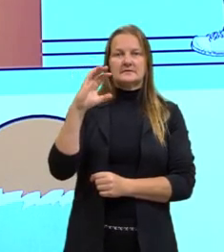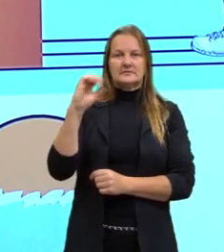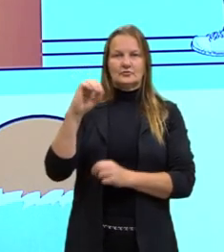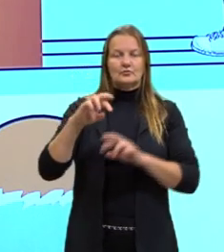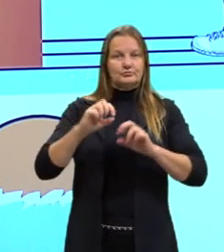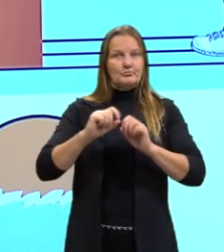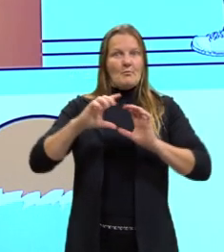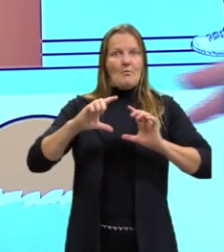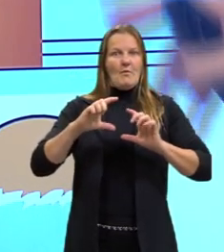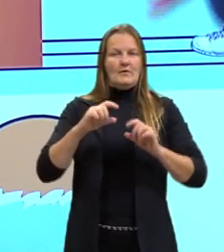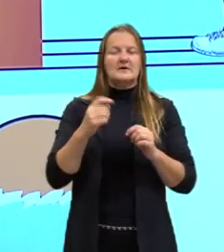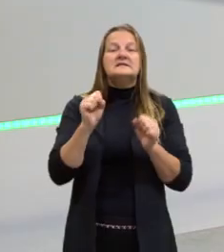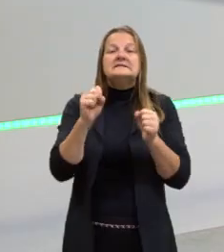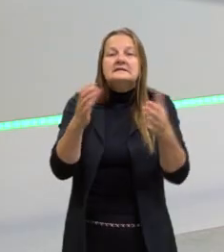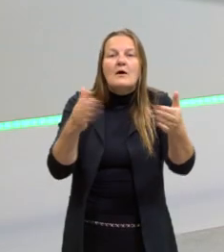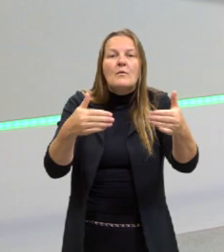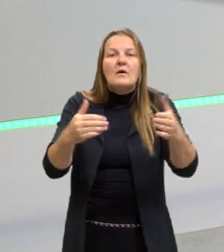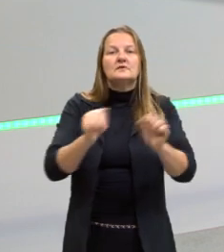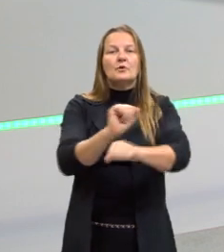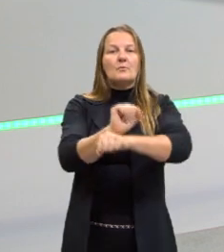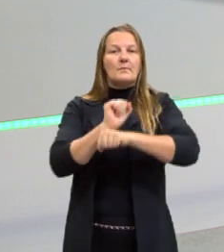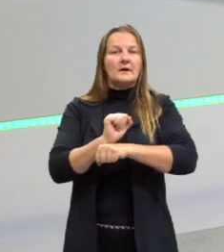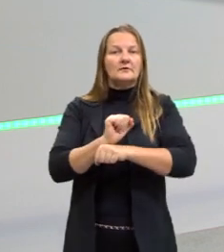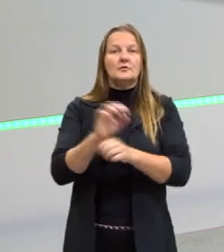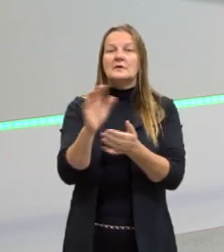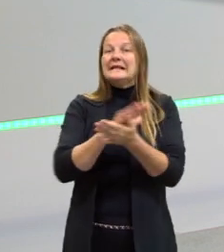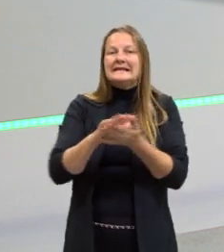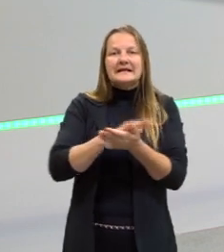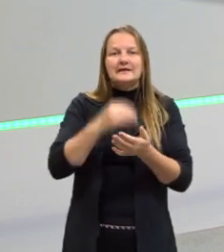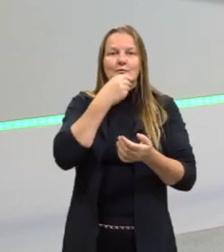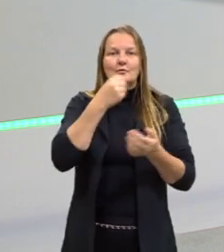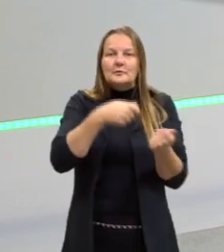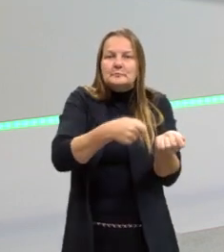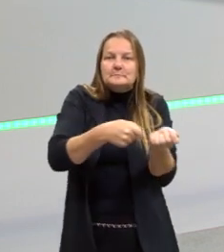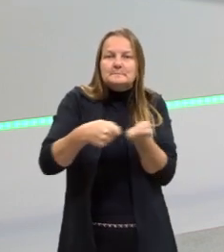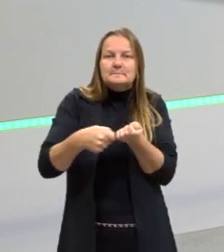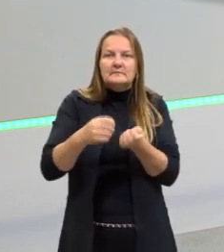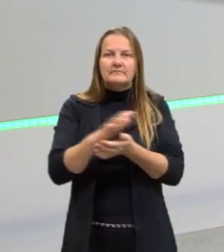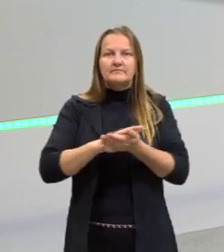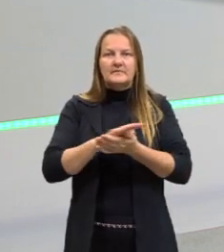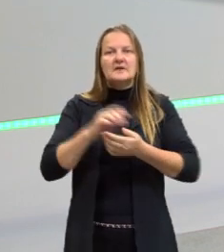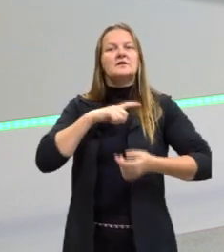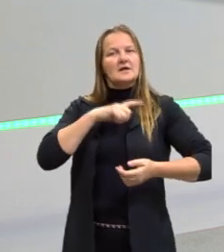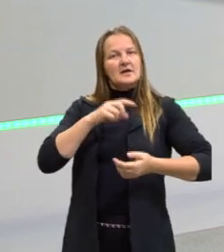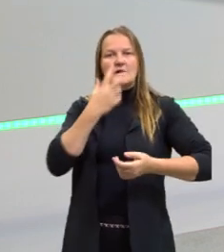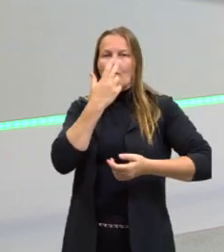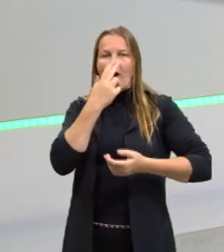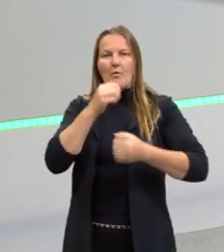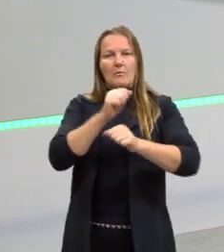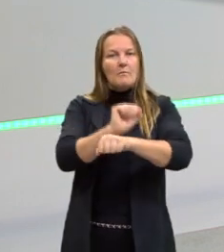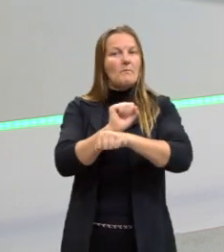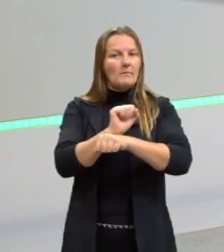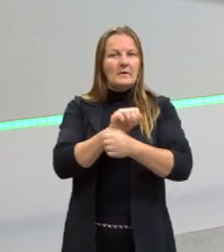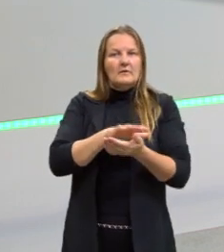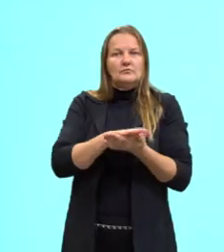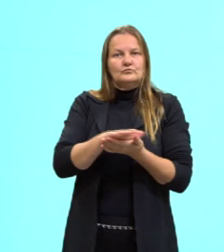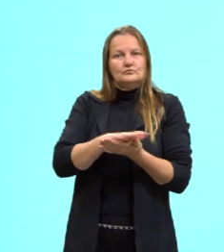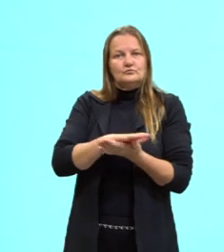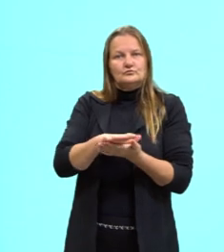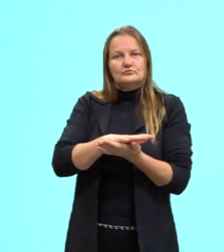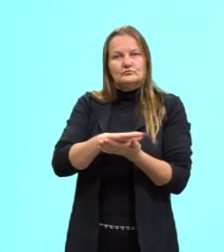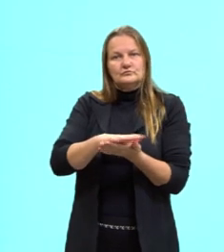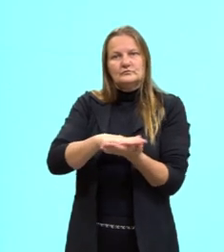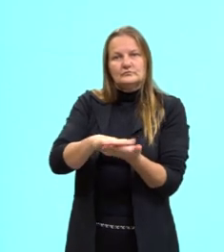caixa estivesse parada aqui e ele não estivesse puxando existe um atrito aqui né então existe o